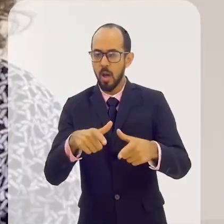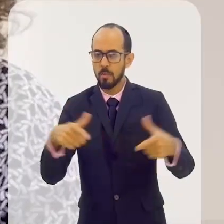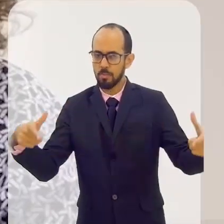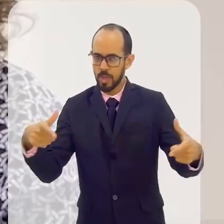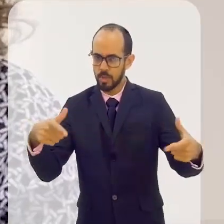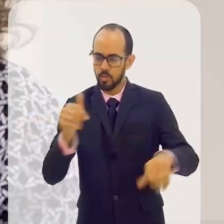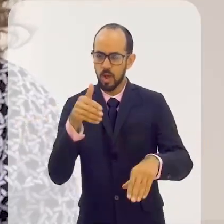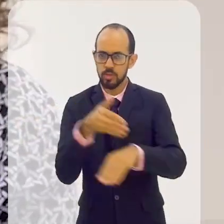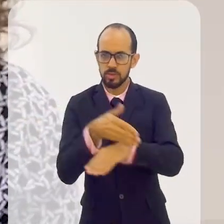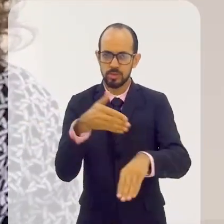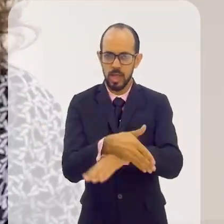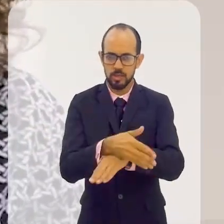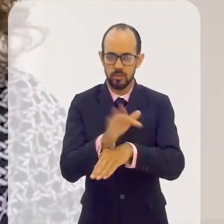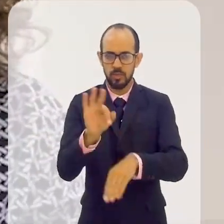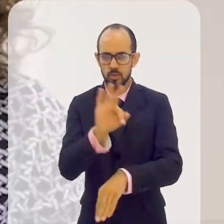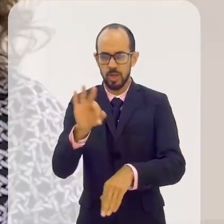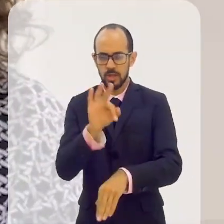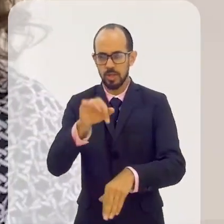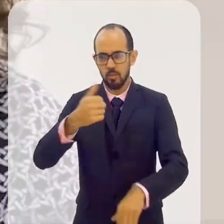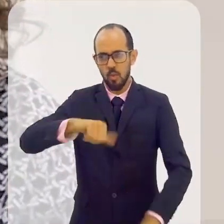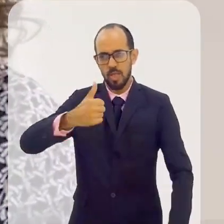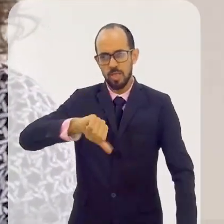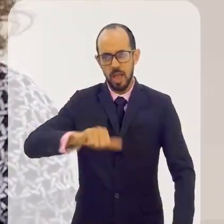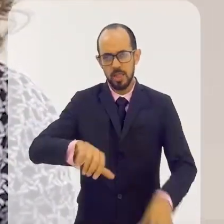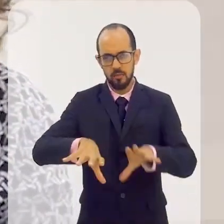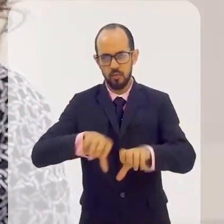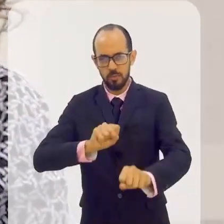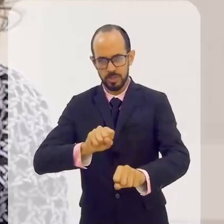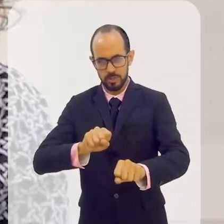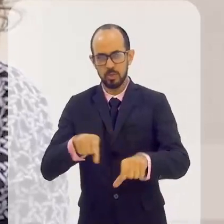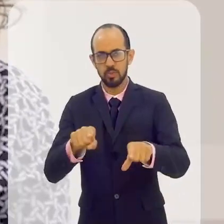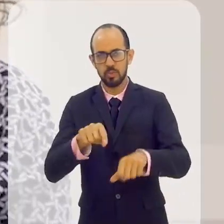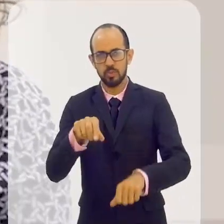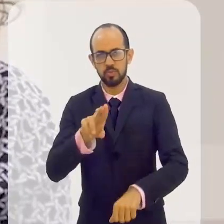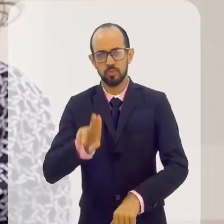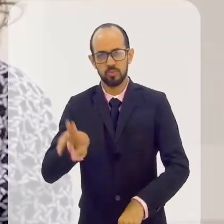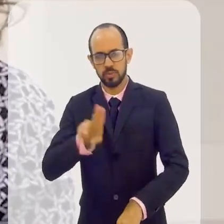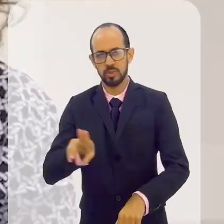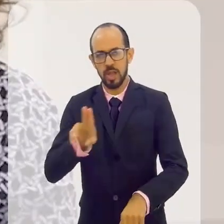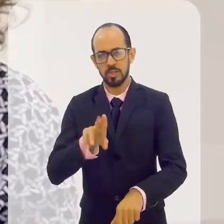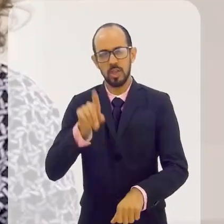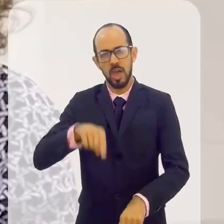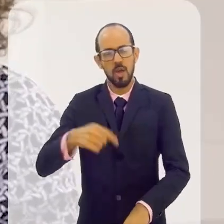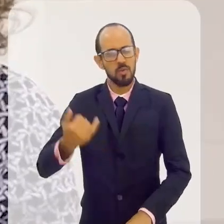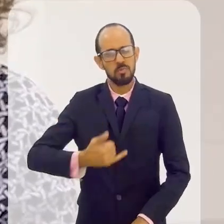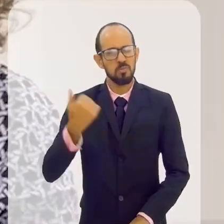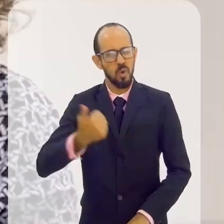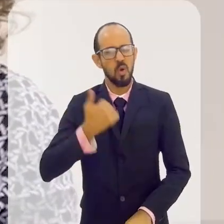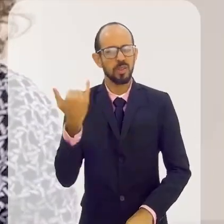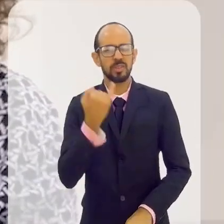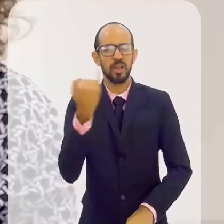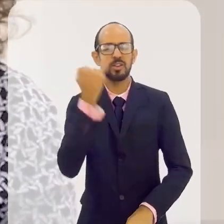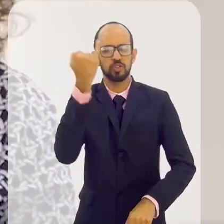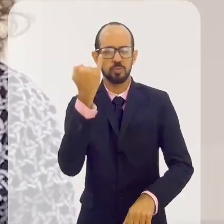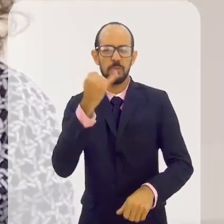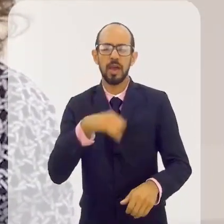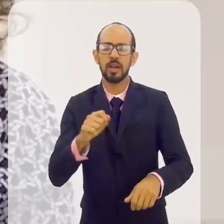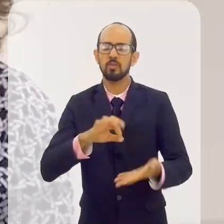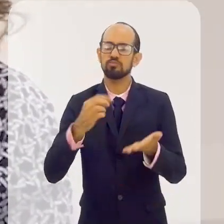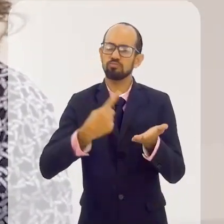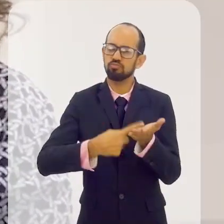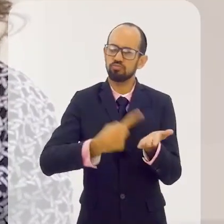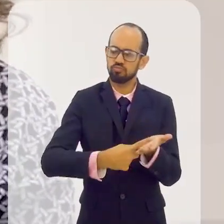ensino superior e a regulação da qualidade da formação acadêmica são dois importantes pontos para integrar a agenda dos